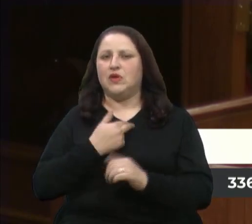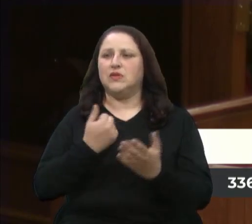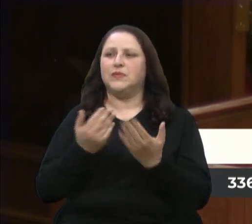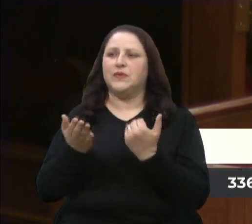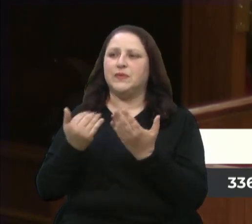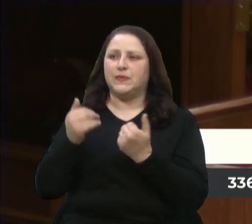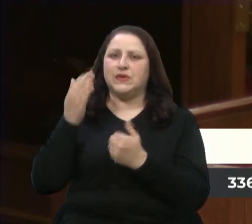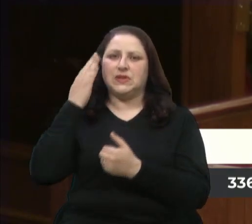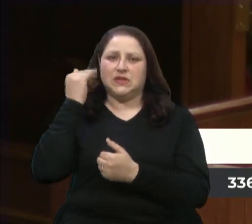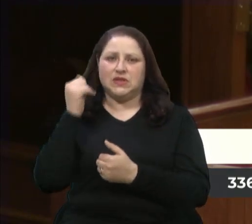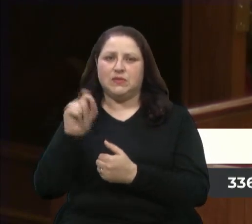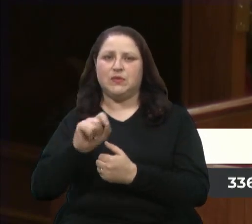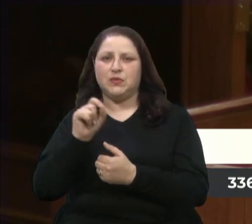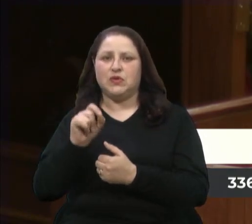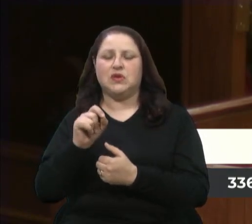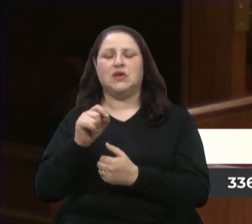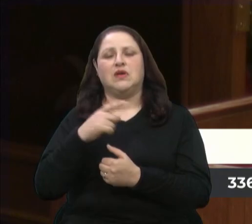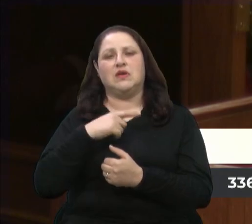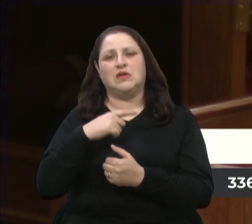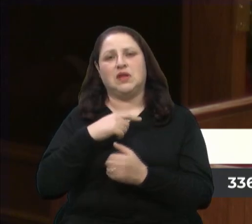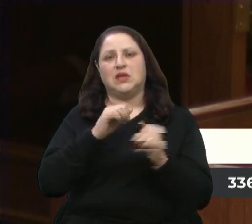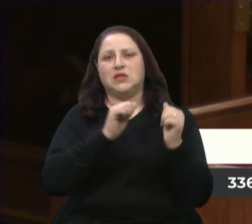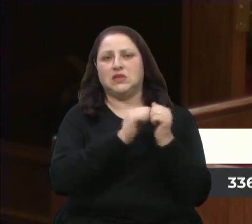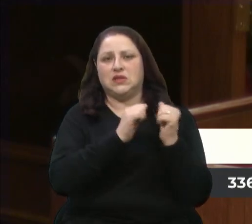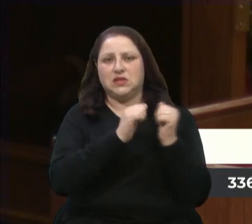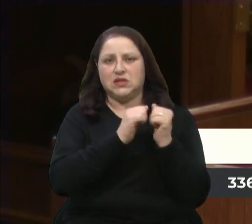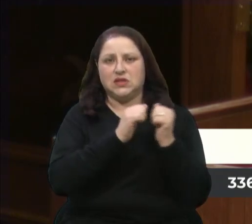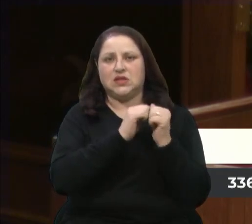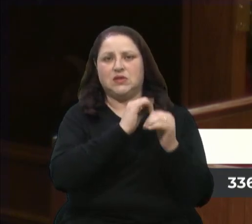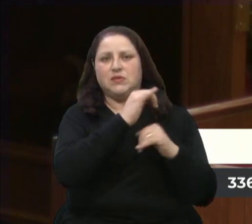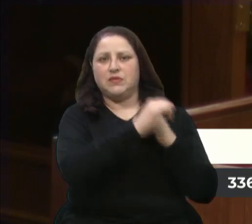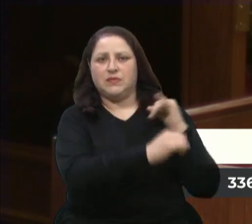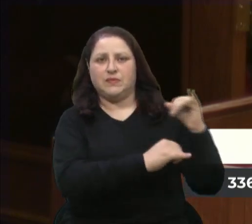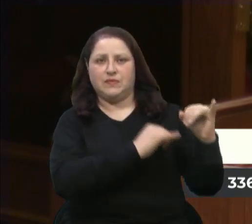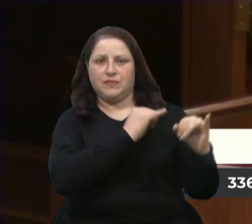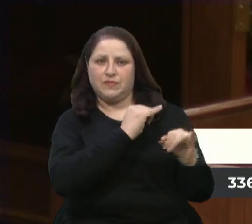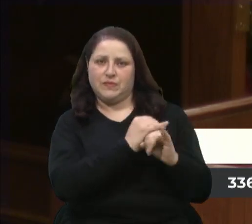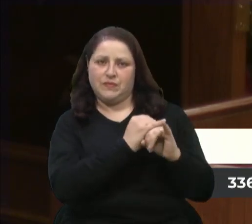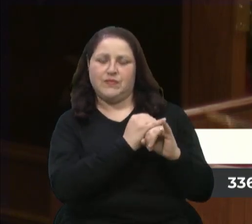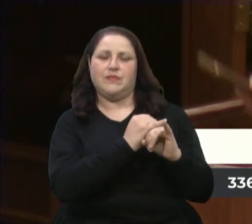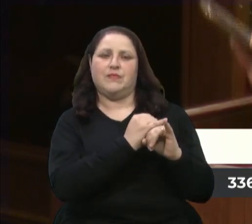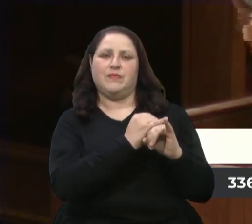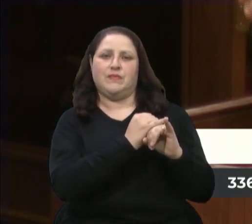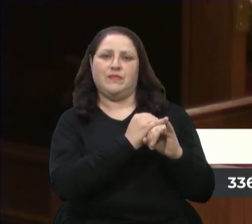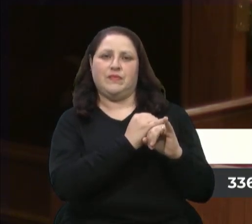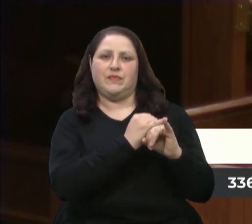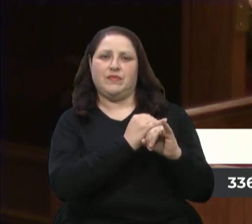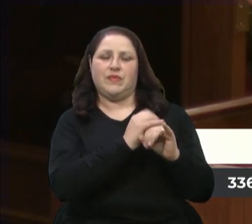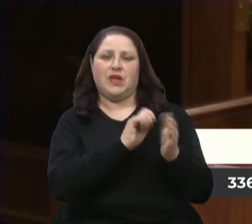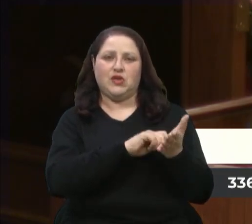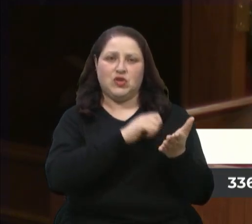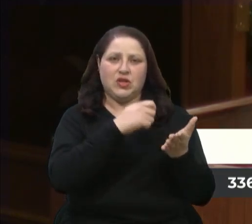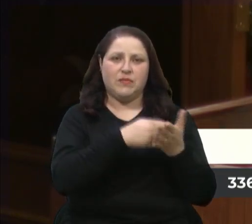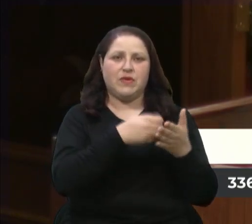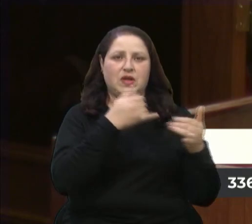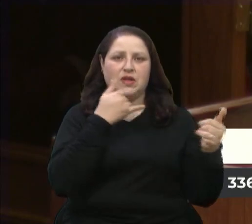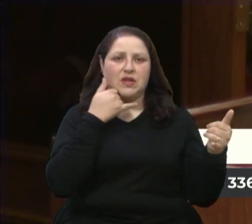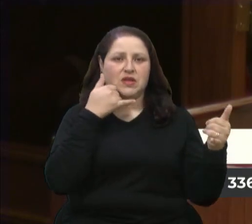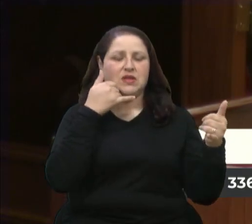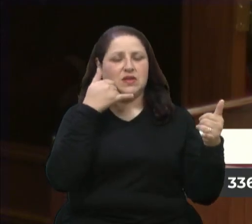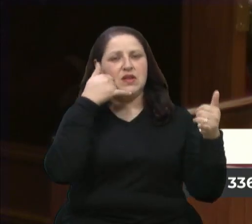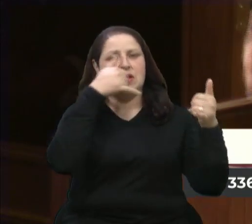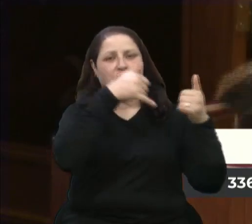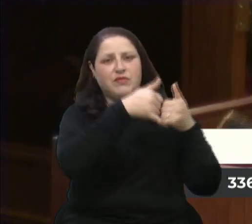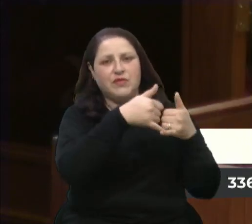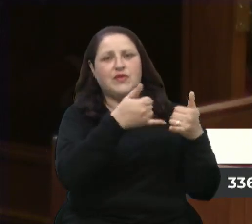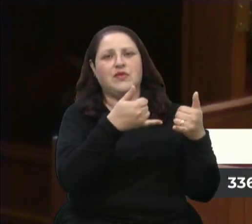sabe que o sistema via online, o agendamento através do seu telefone,